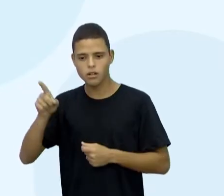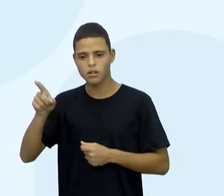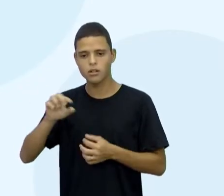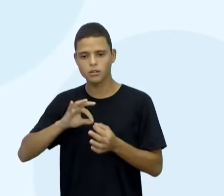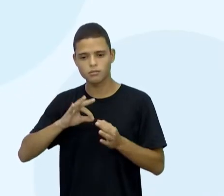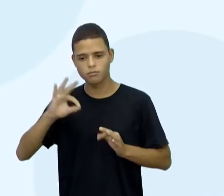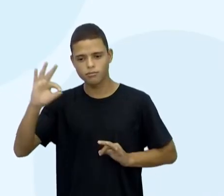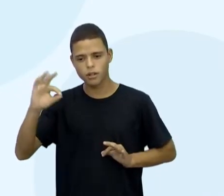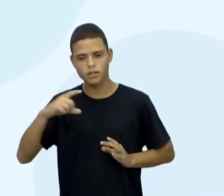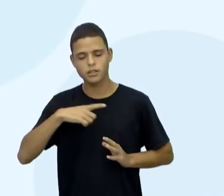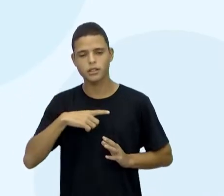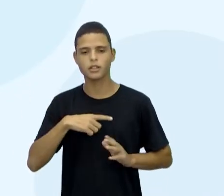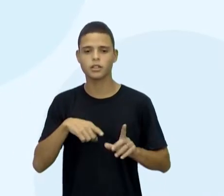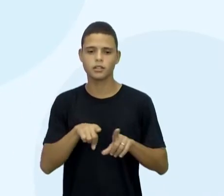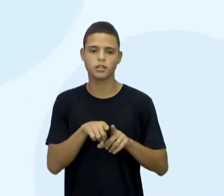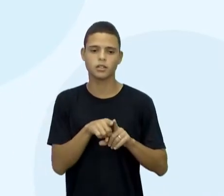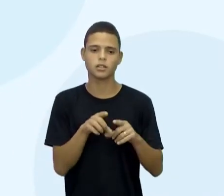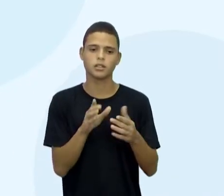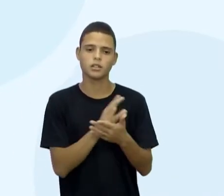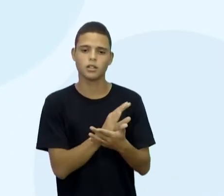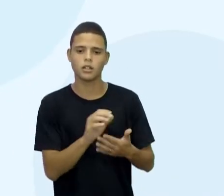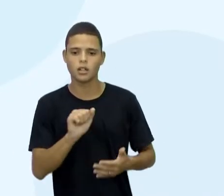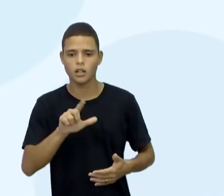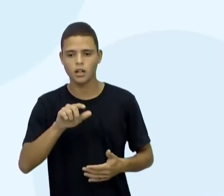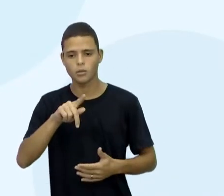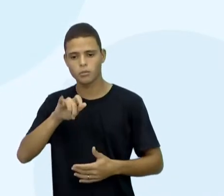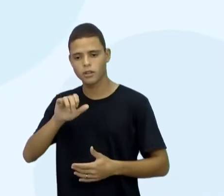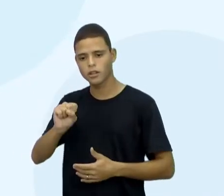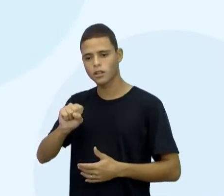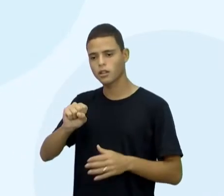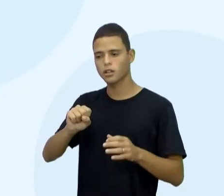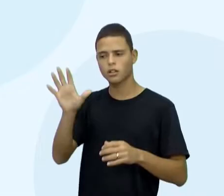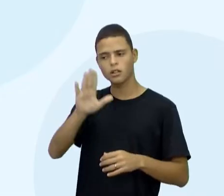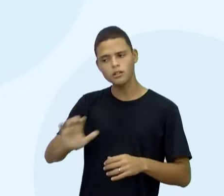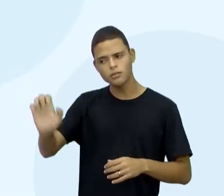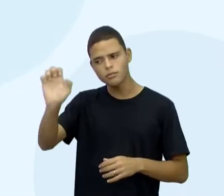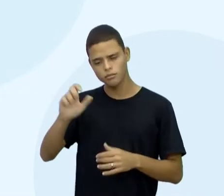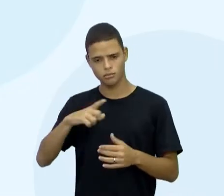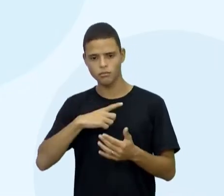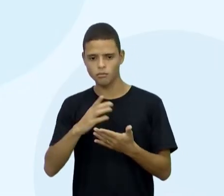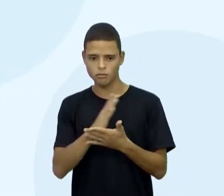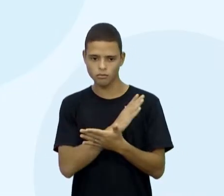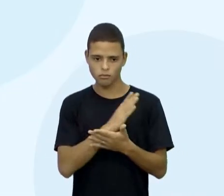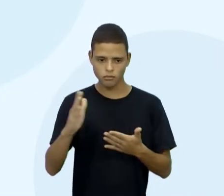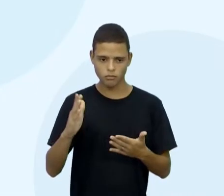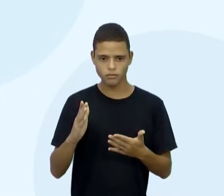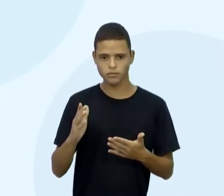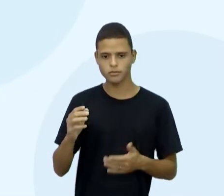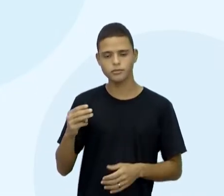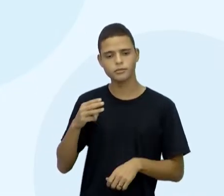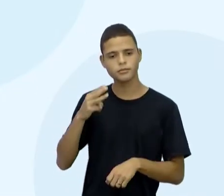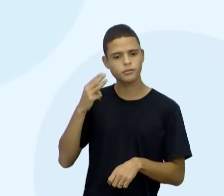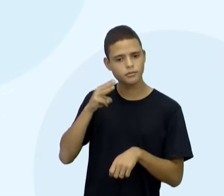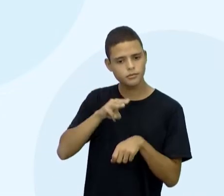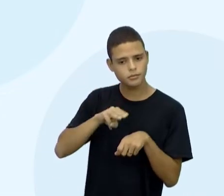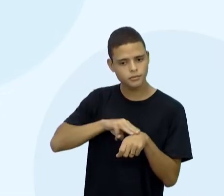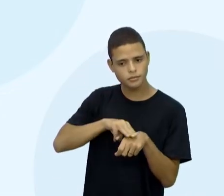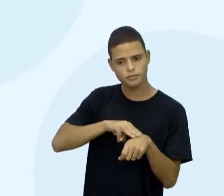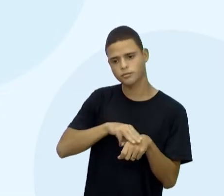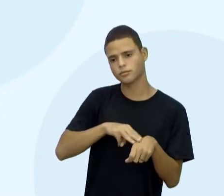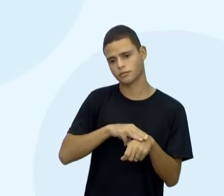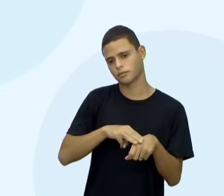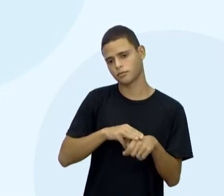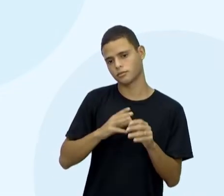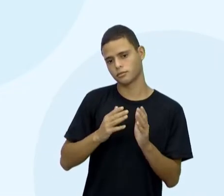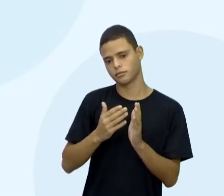várias cadeias aí, as cadeias dos Alpes na Europa, ou seja, temos aí regiões que estão lá na cor marrom, né, principalmente as